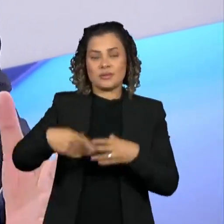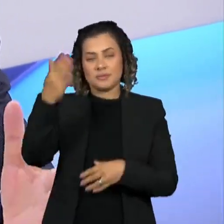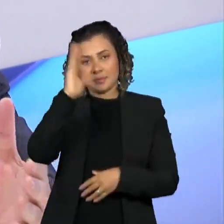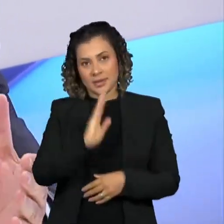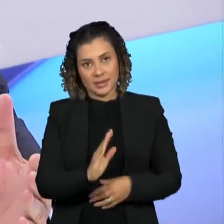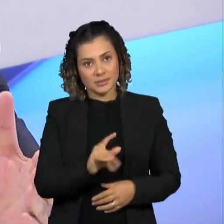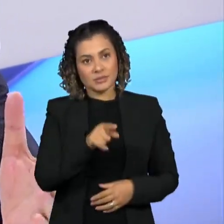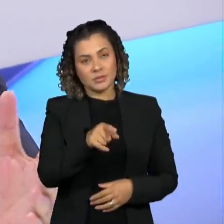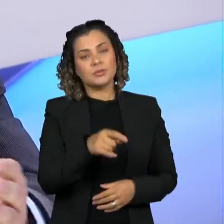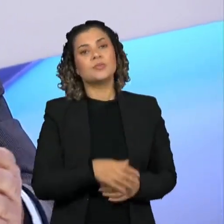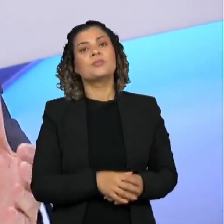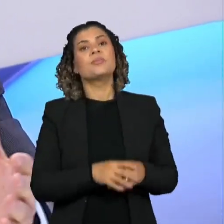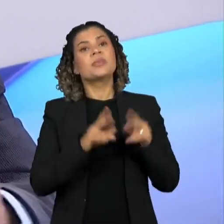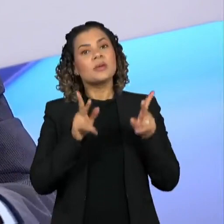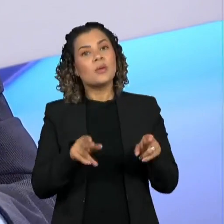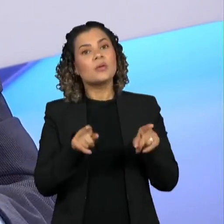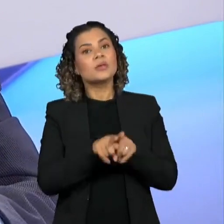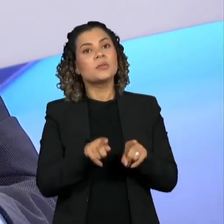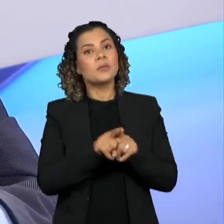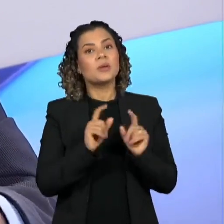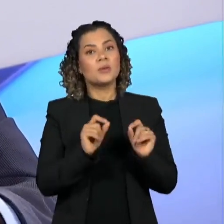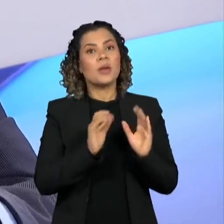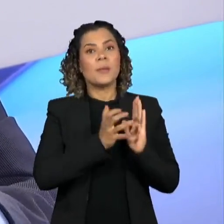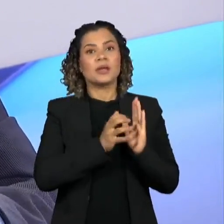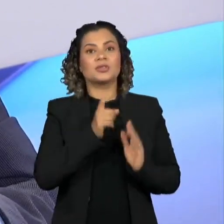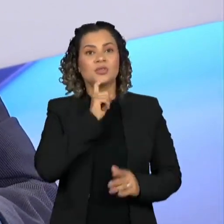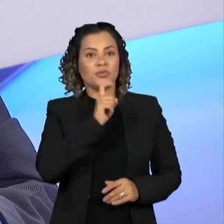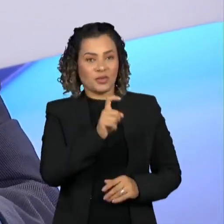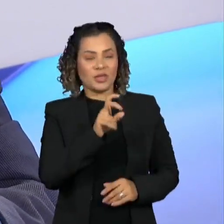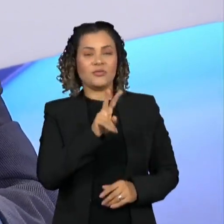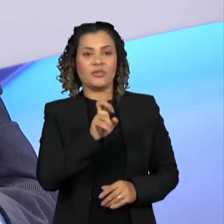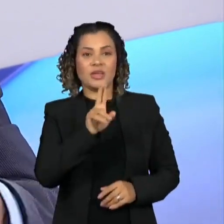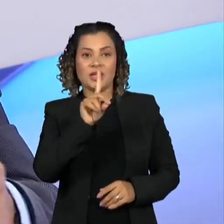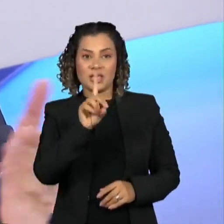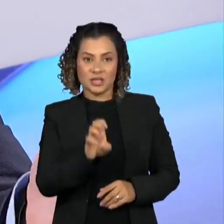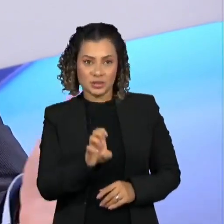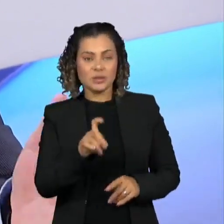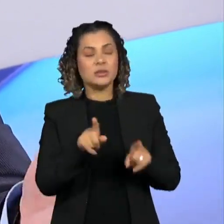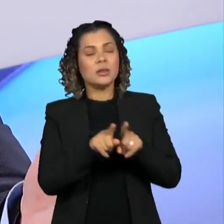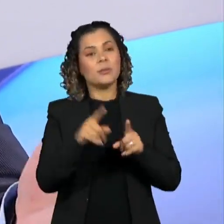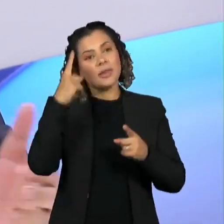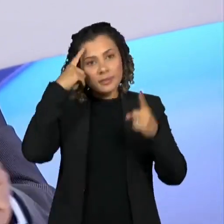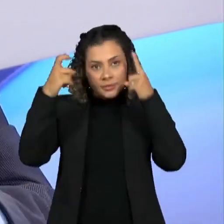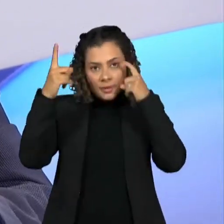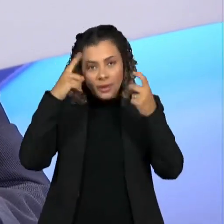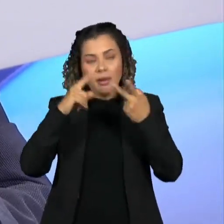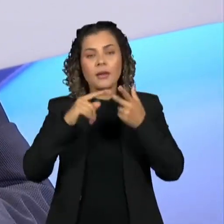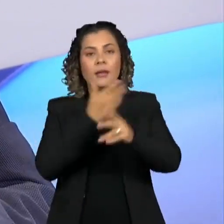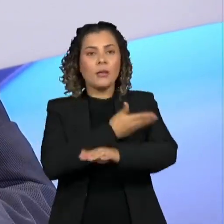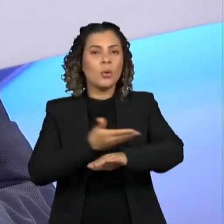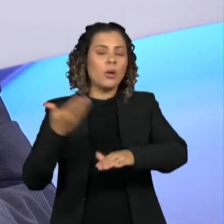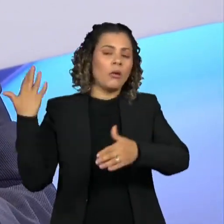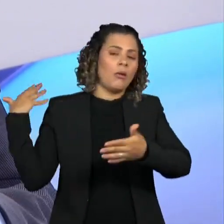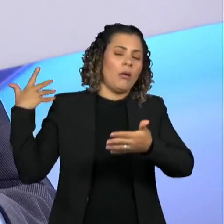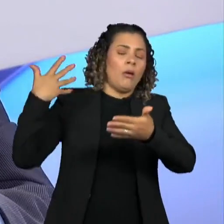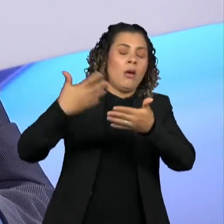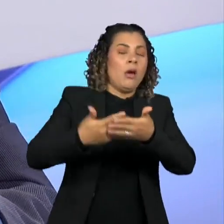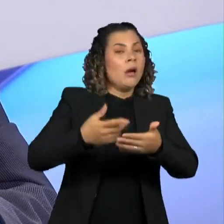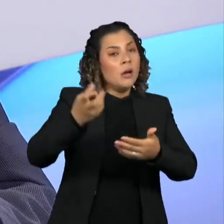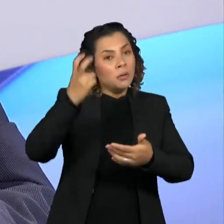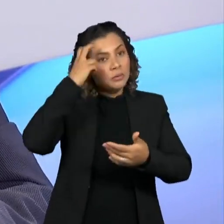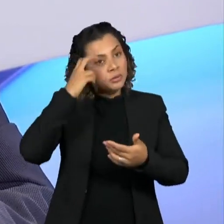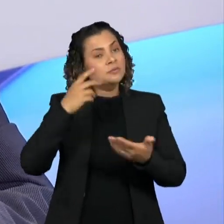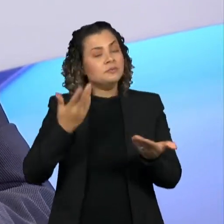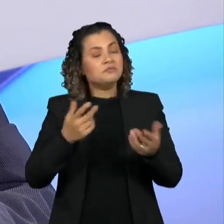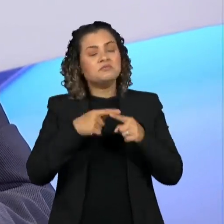a coisa mesmo do verde né o Partido Verde ideias de costume também né E nos últimos